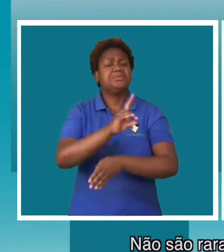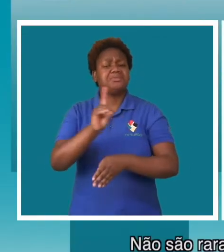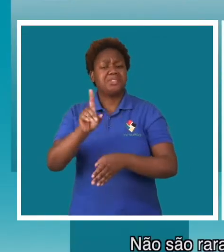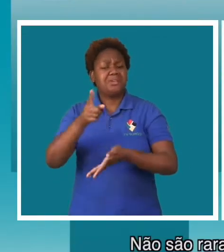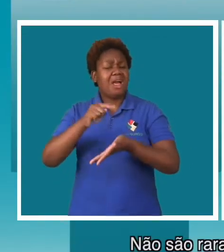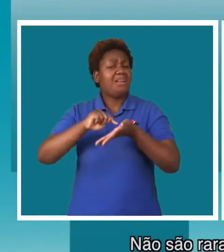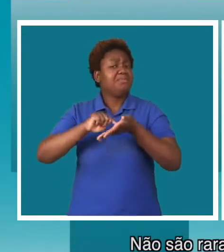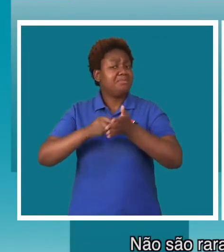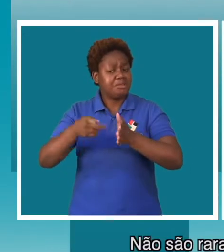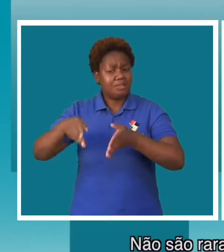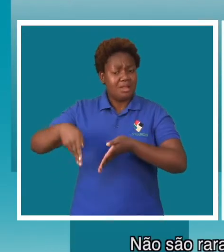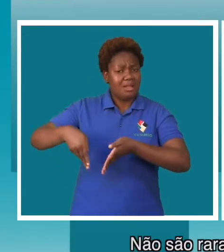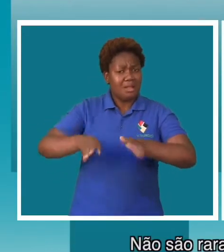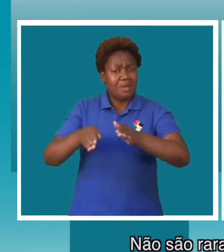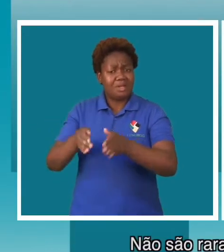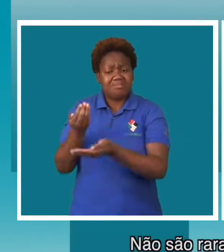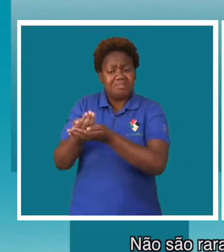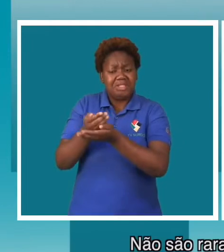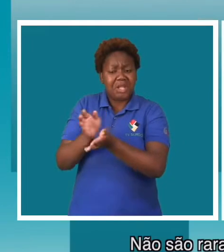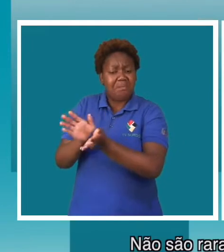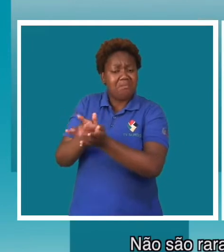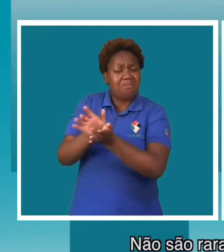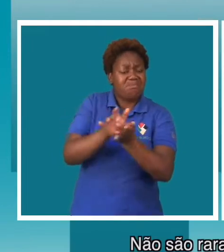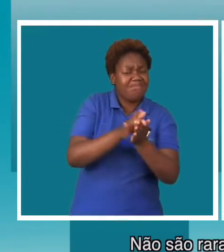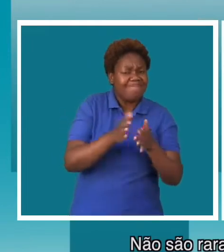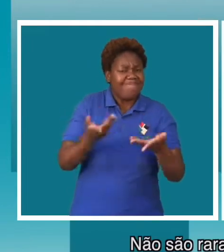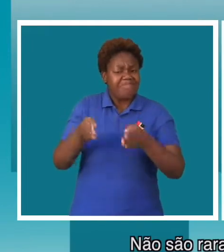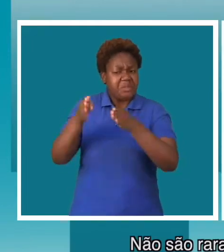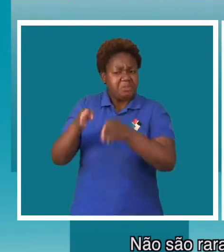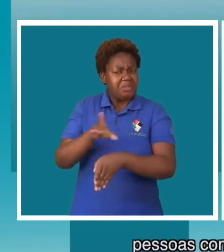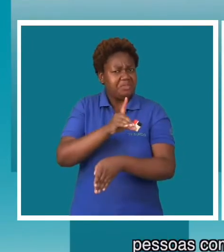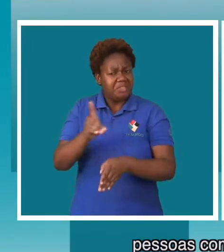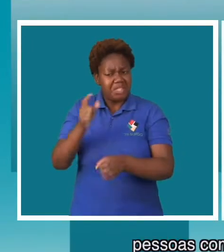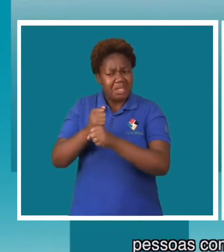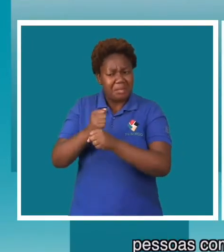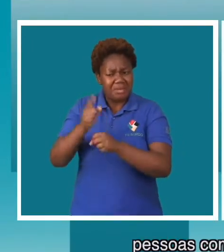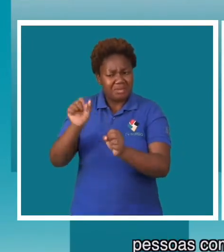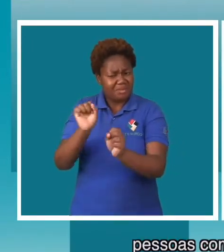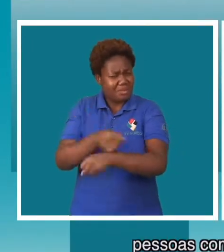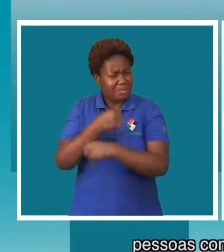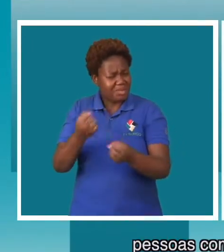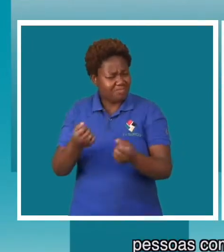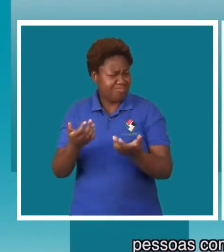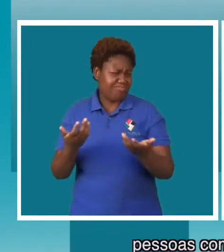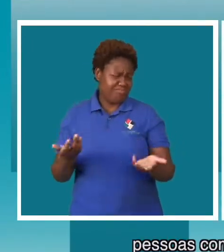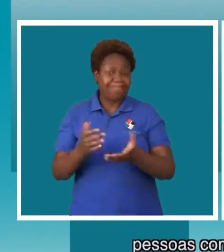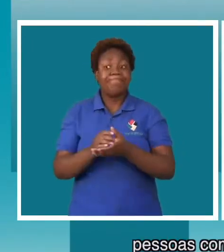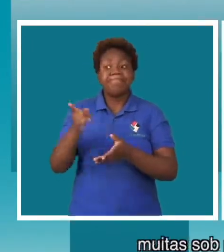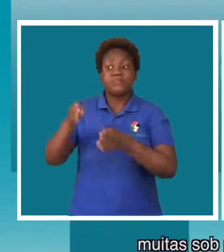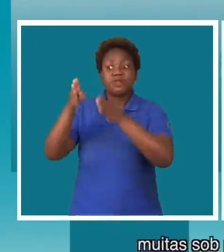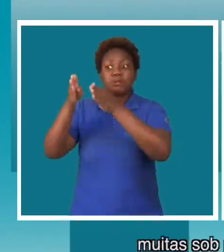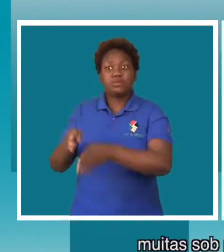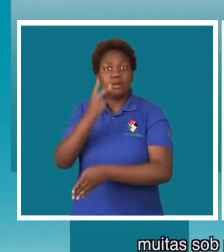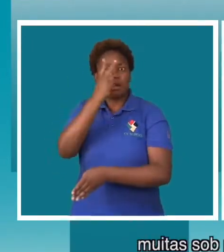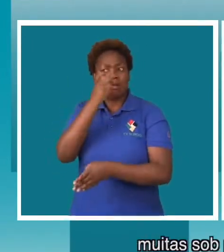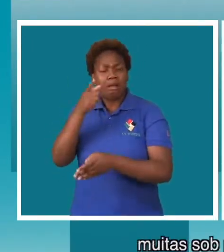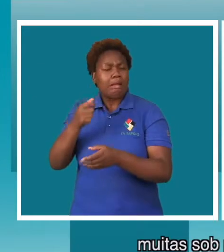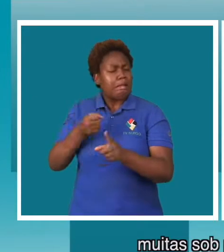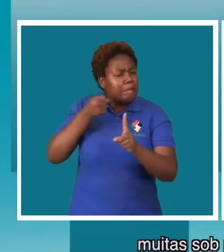as vezes em que se podem ver nas ruas da cidade de Maputo pessoas com deficiência pedindo esmola.